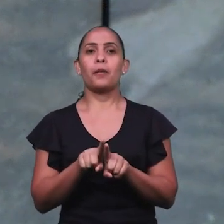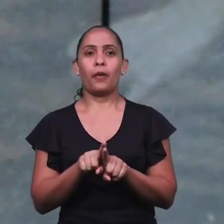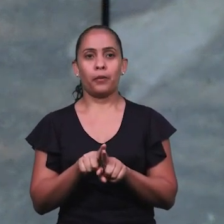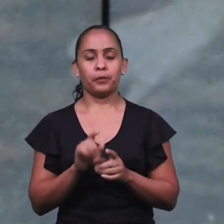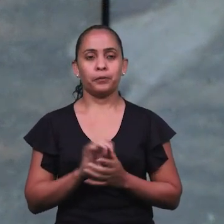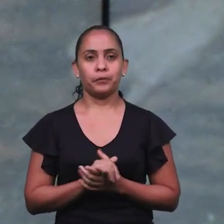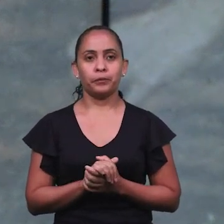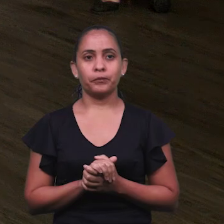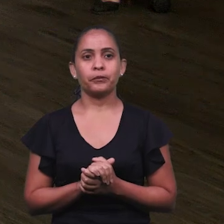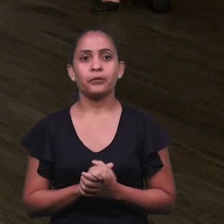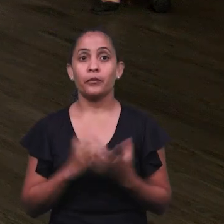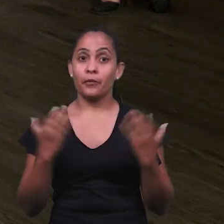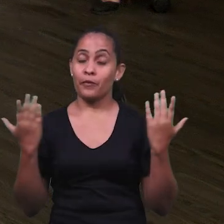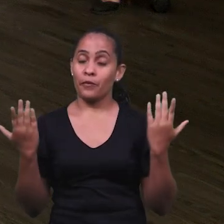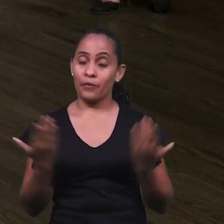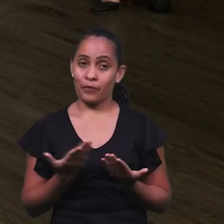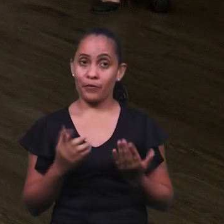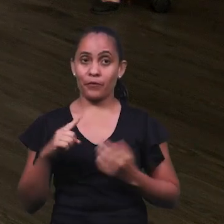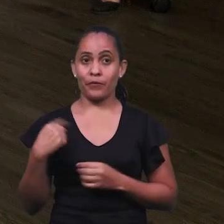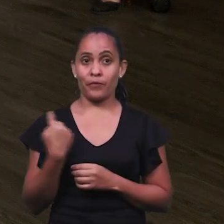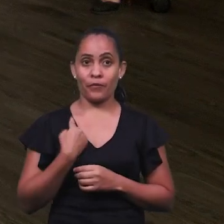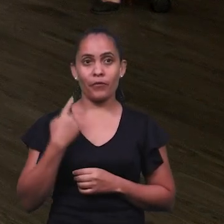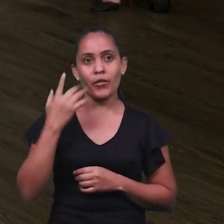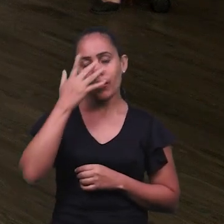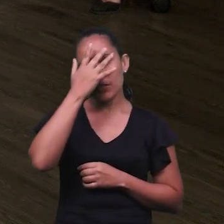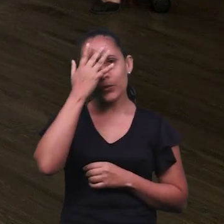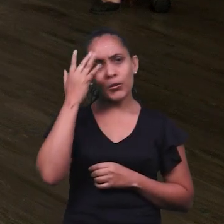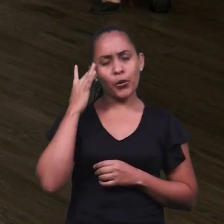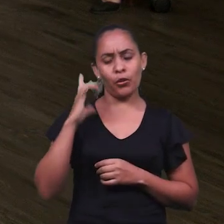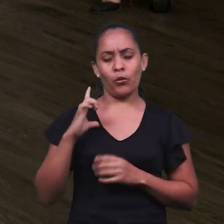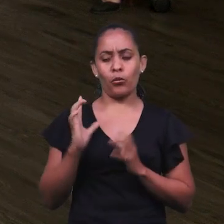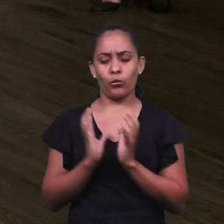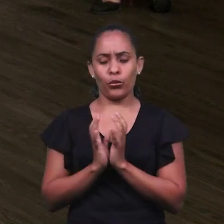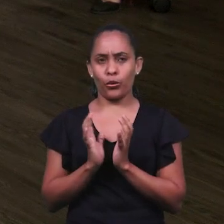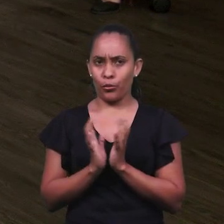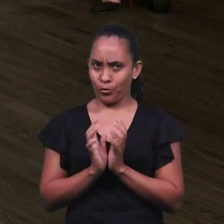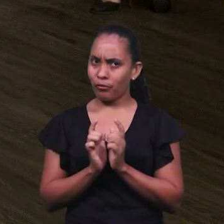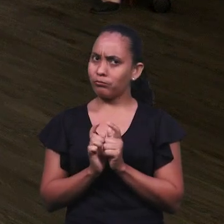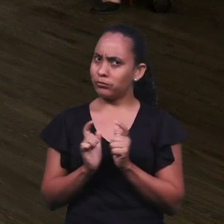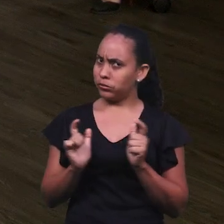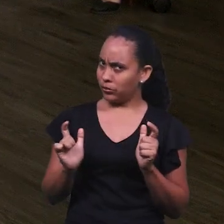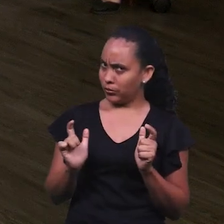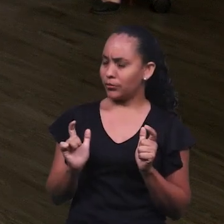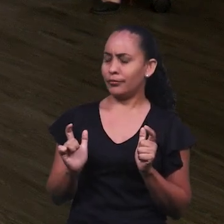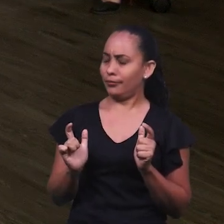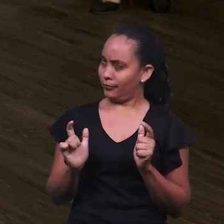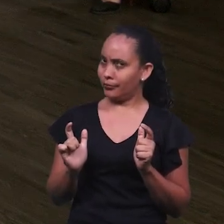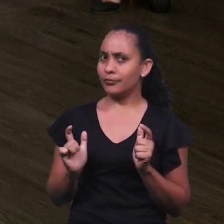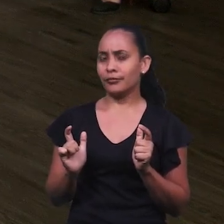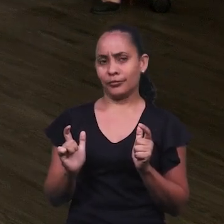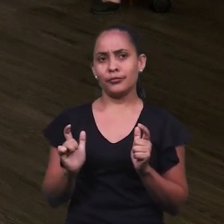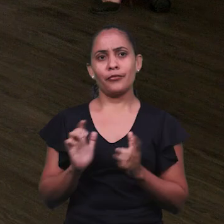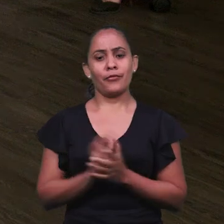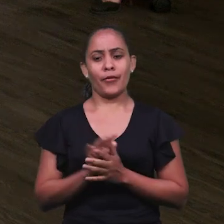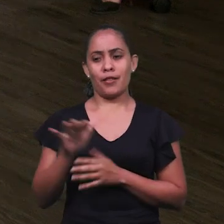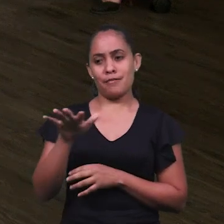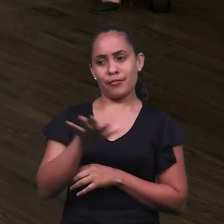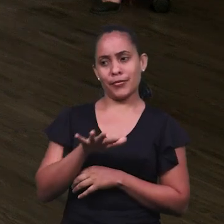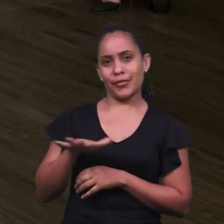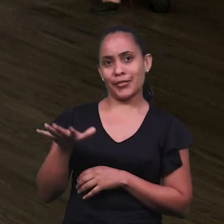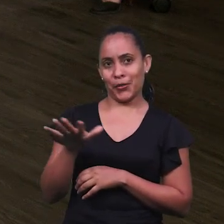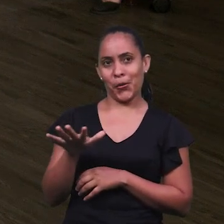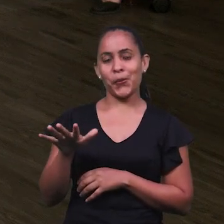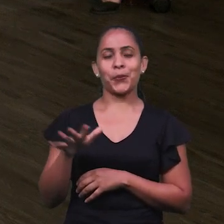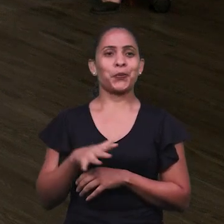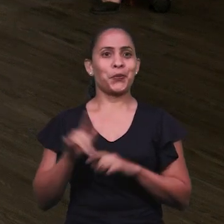esse conteúdo. E agora a gente vê as pessoas, nós temos um grupo grande aqui, que estamos no estúdio para